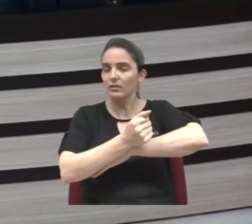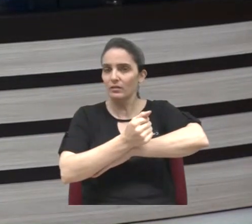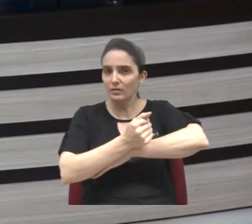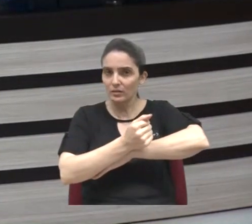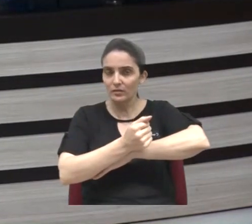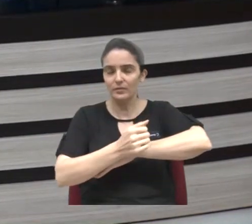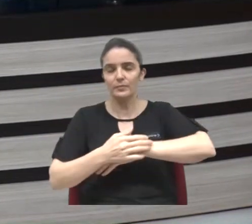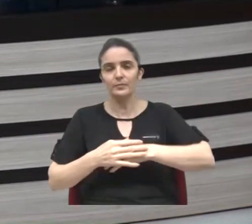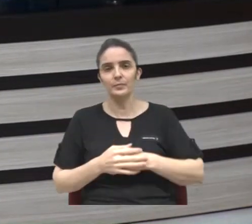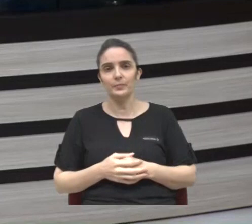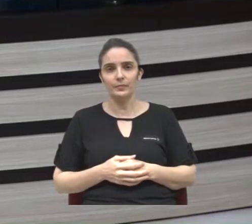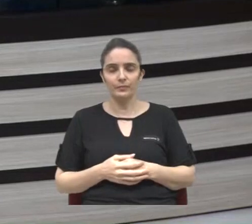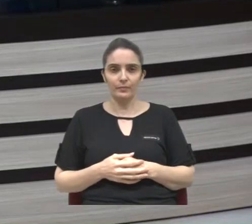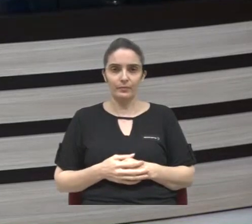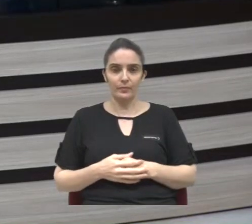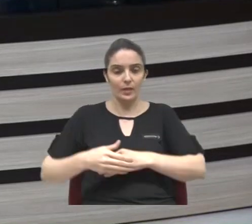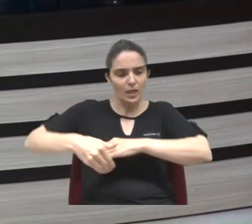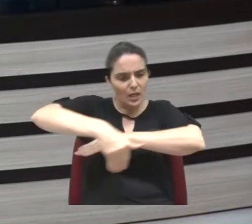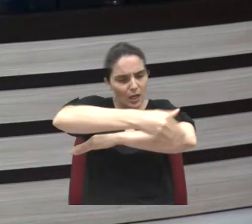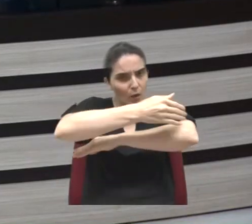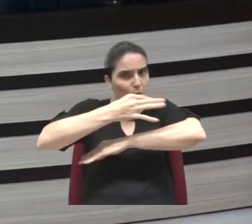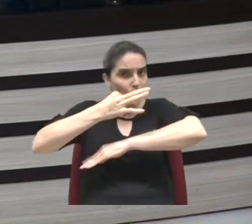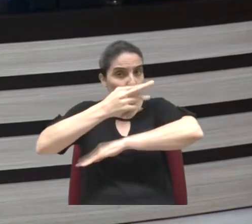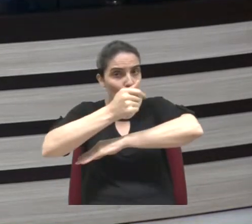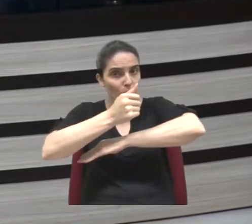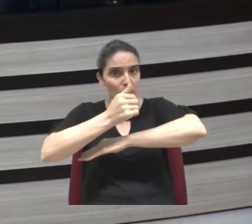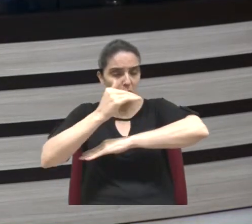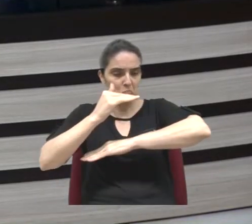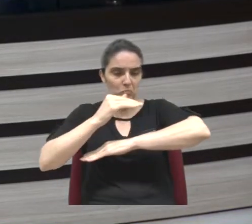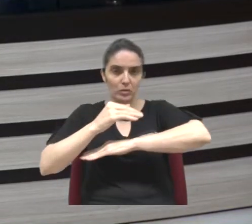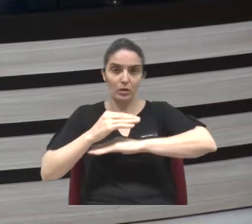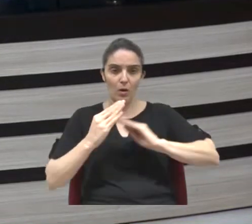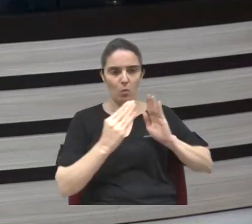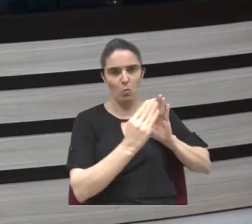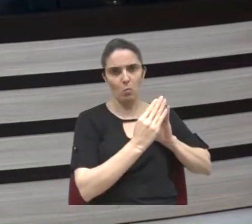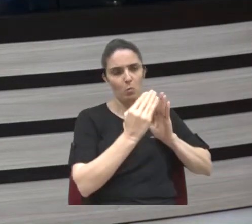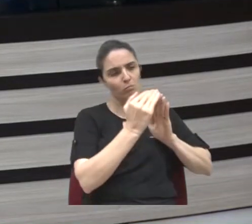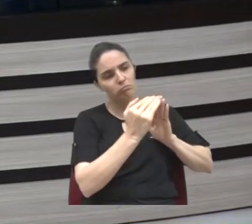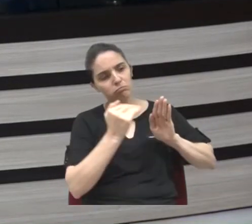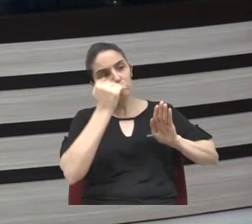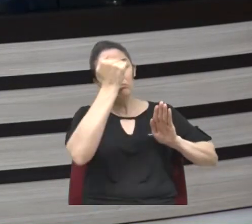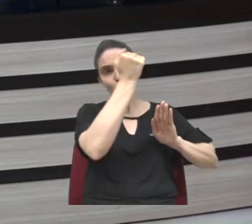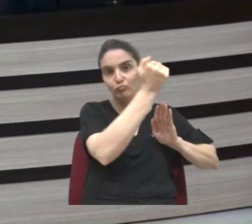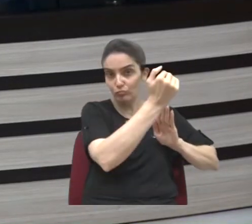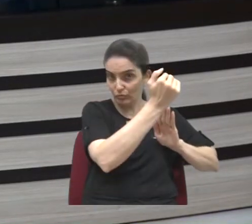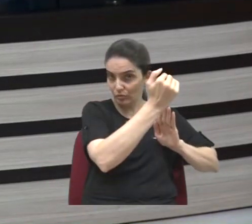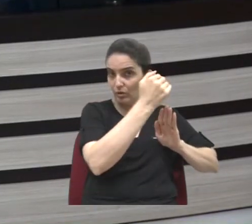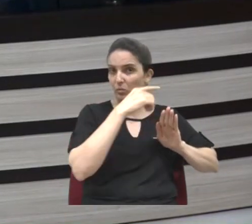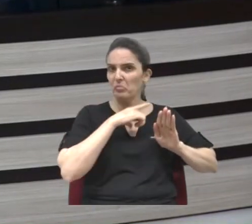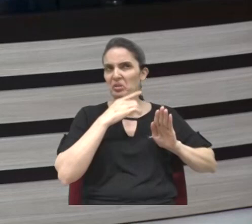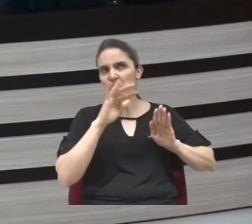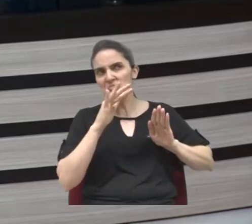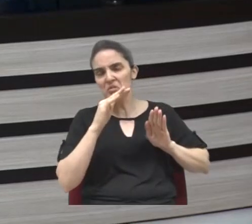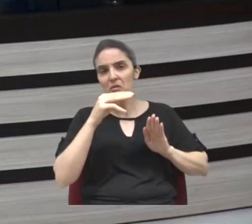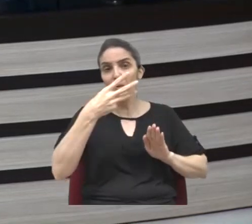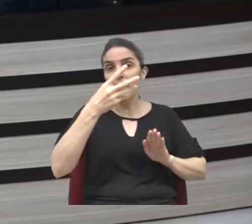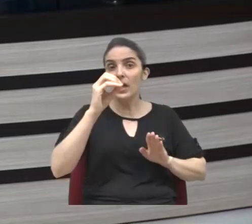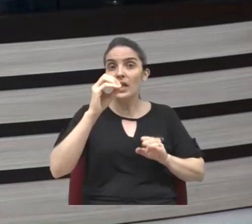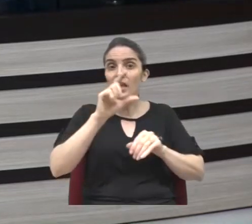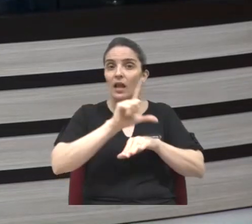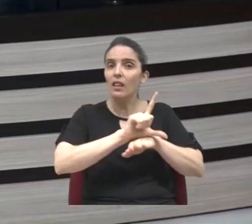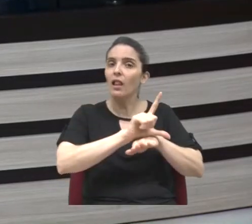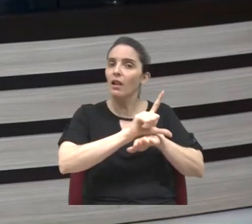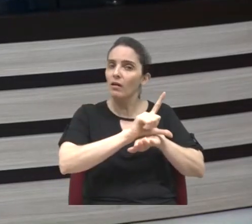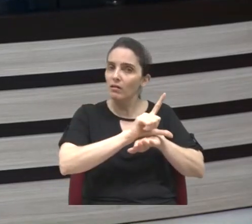adjacências também, mas a rua inteira com galerias. E tem uma galeria lá que tem umas 30 lojas na galeria.